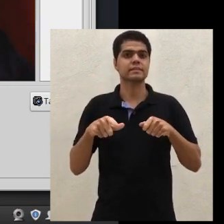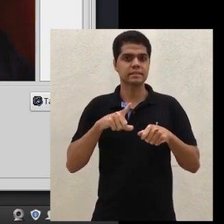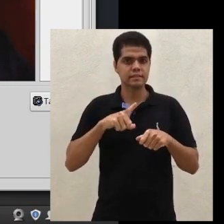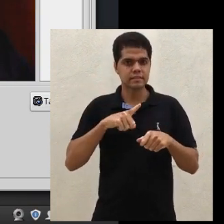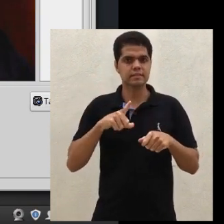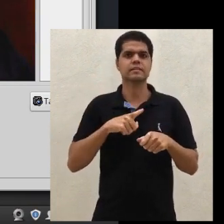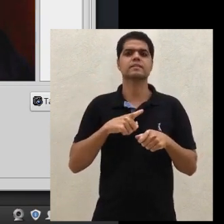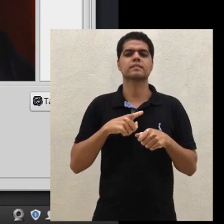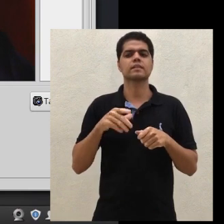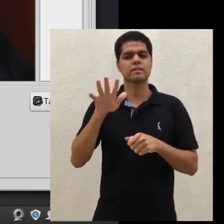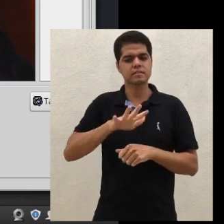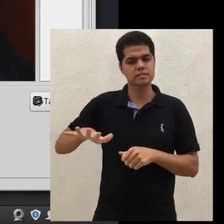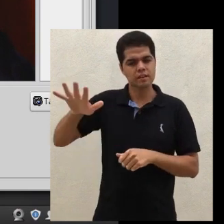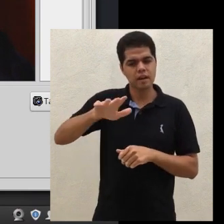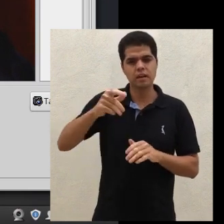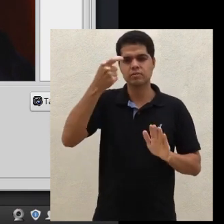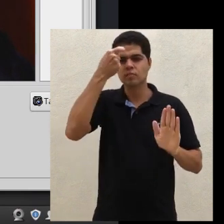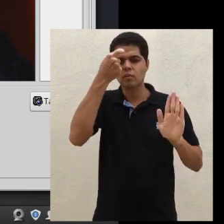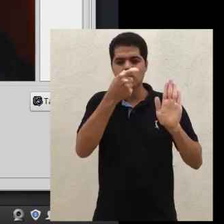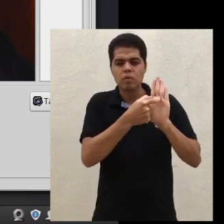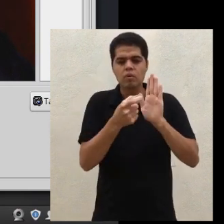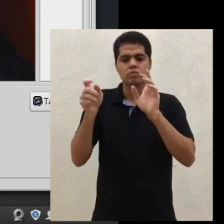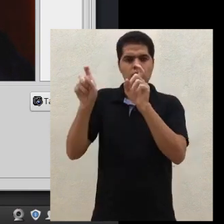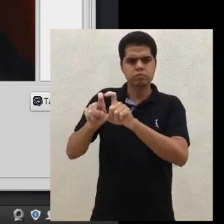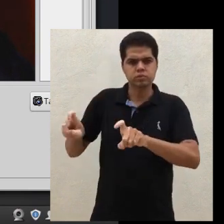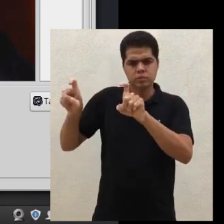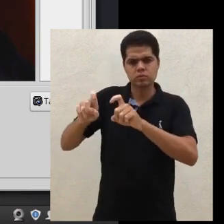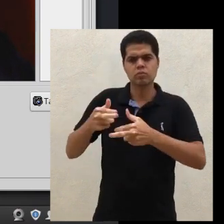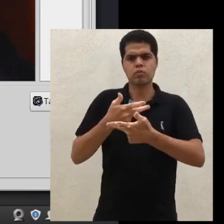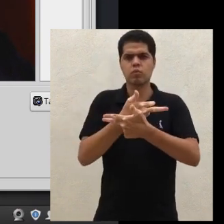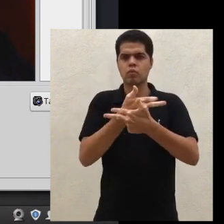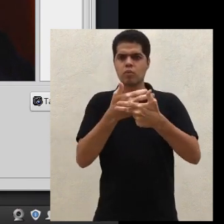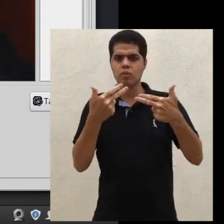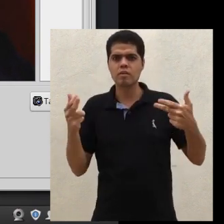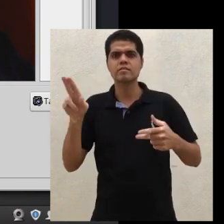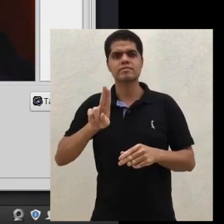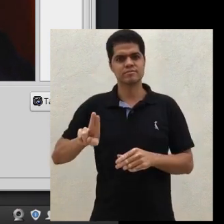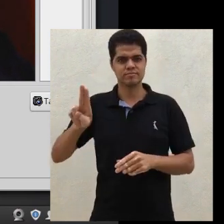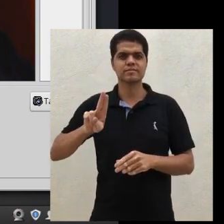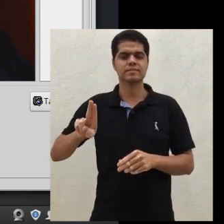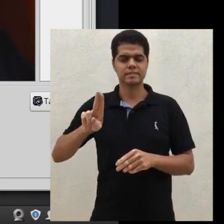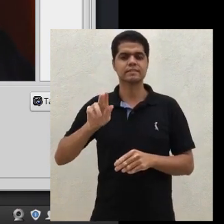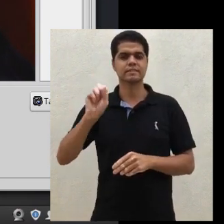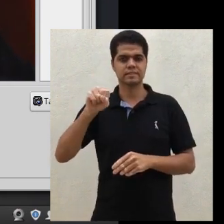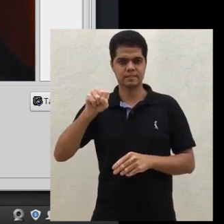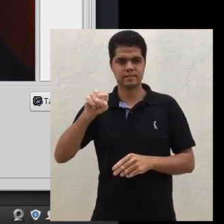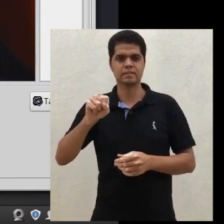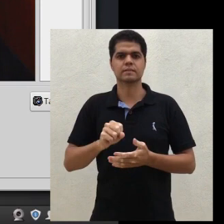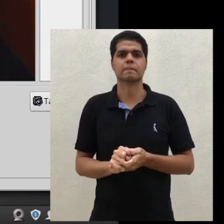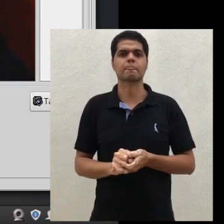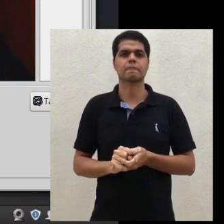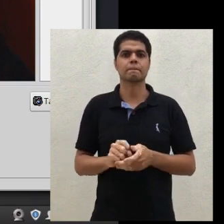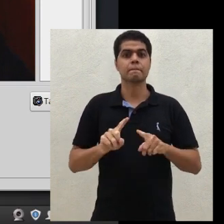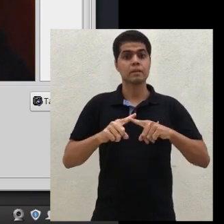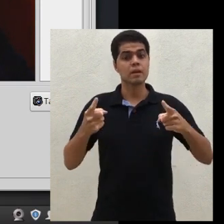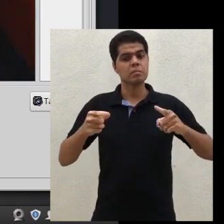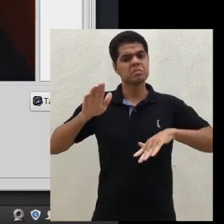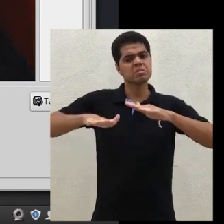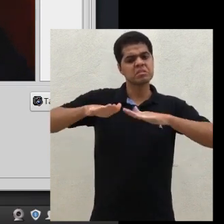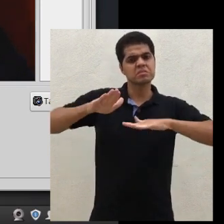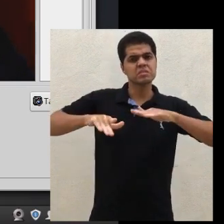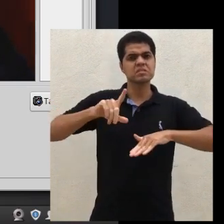precisa dessa área de inteligência computacional, utiliza isso em grande quantidade aí, só que às vezes tem